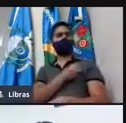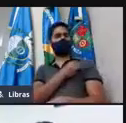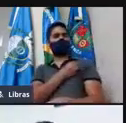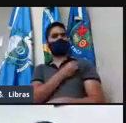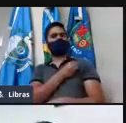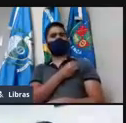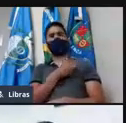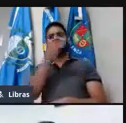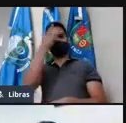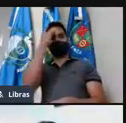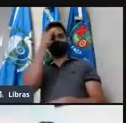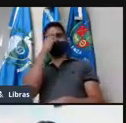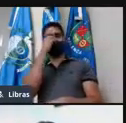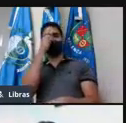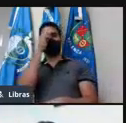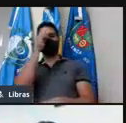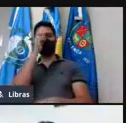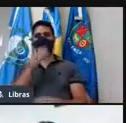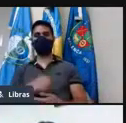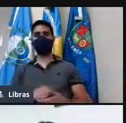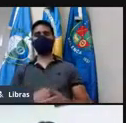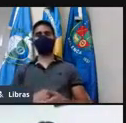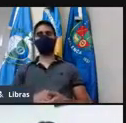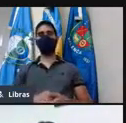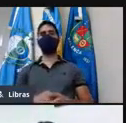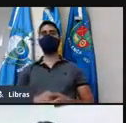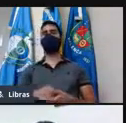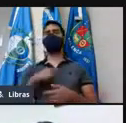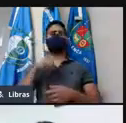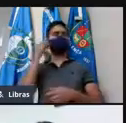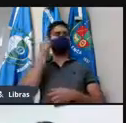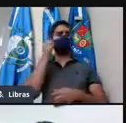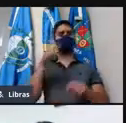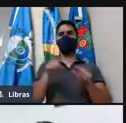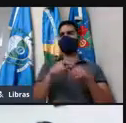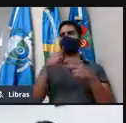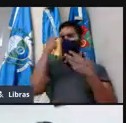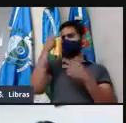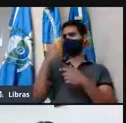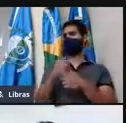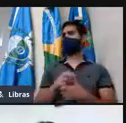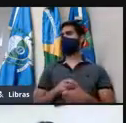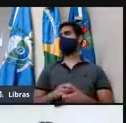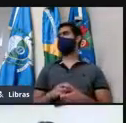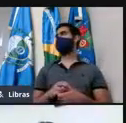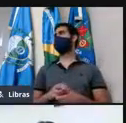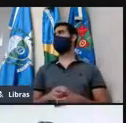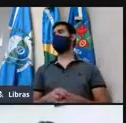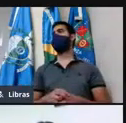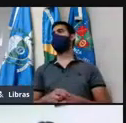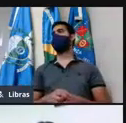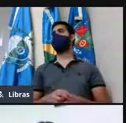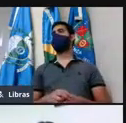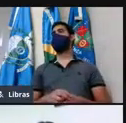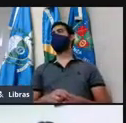do bem. O seu trabalho incansável em busca do bem comum da nossa comunidade, solicitando essa justa homenagem. Pedro Paulo Magalhães